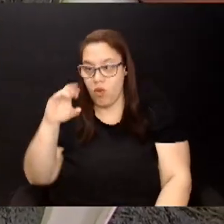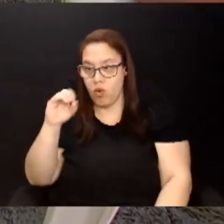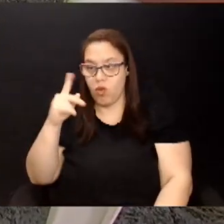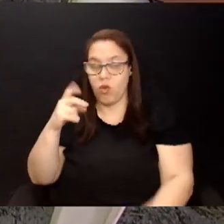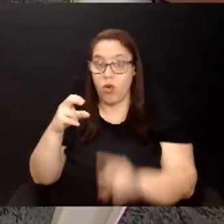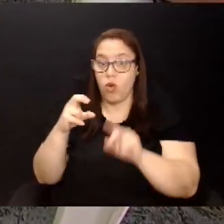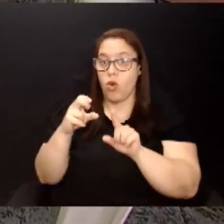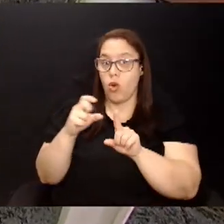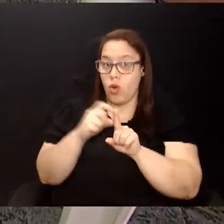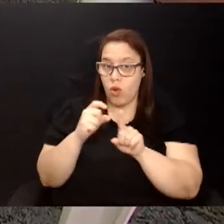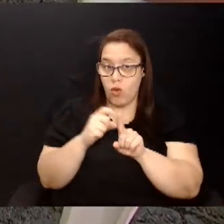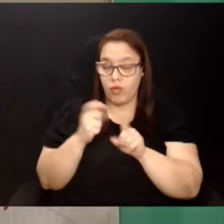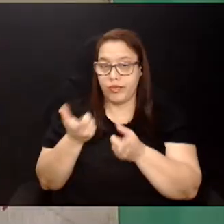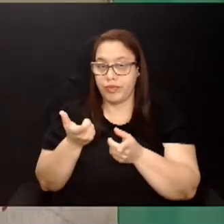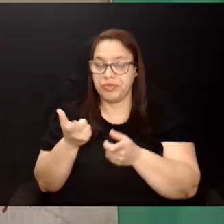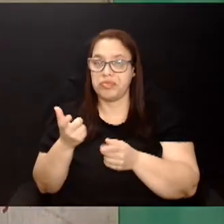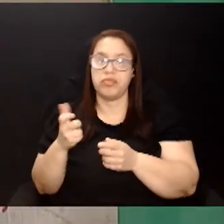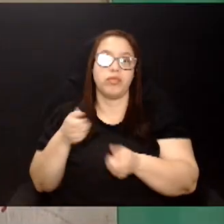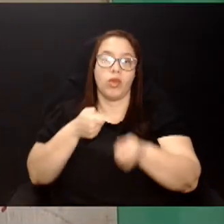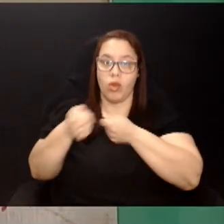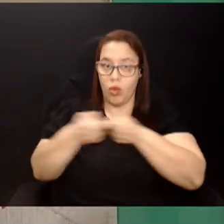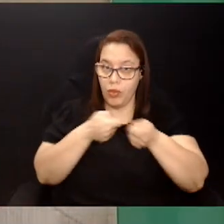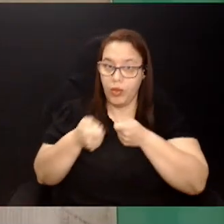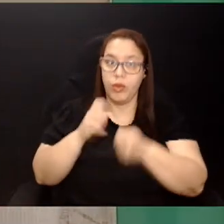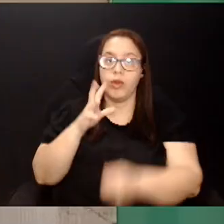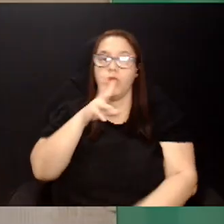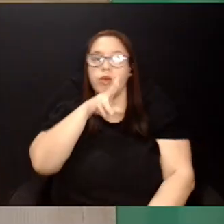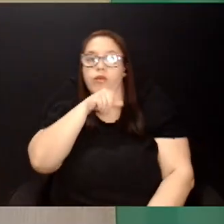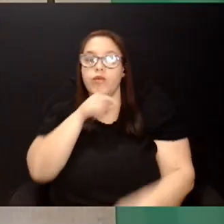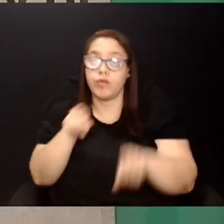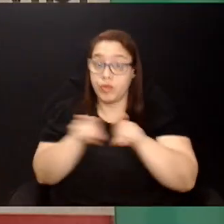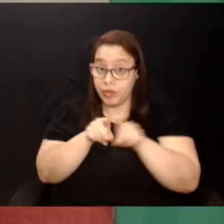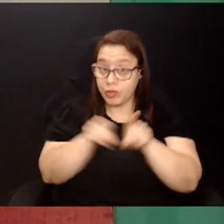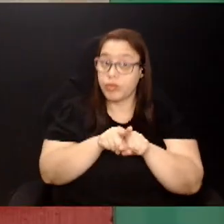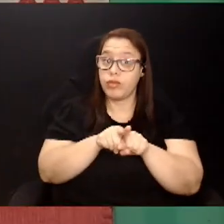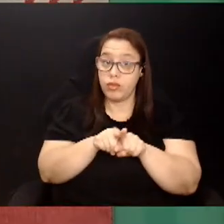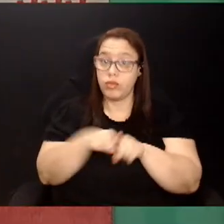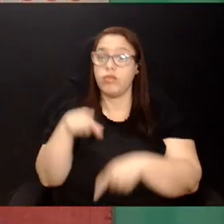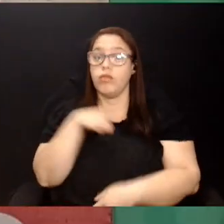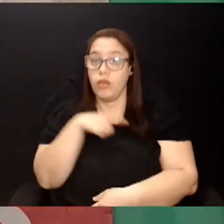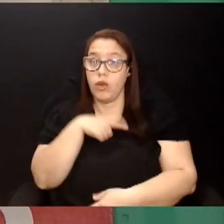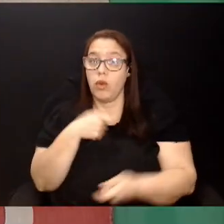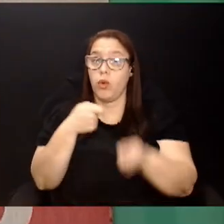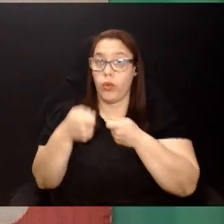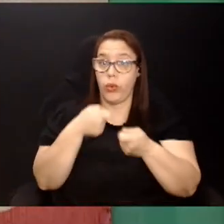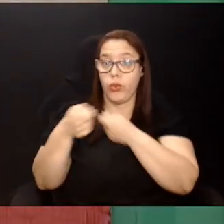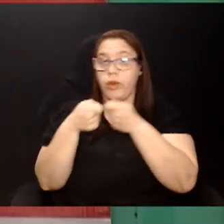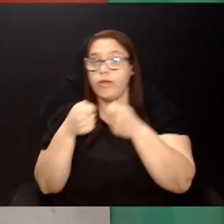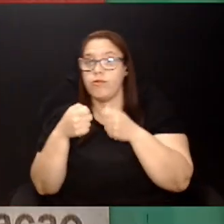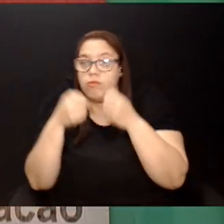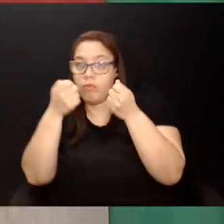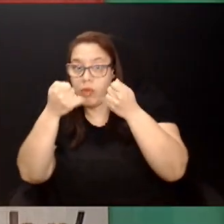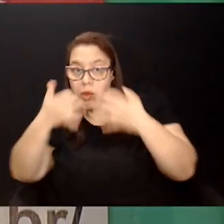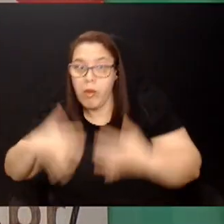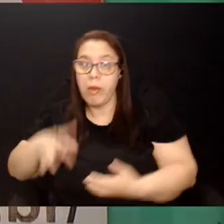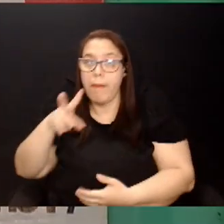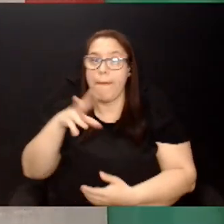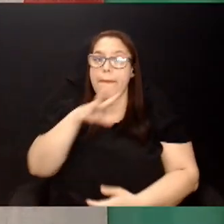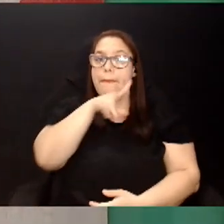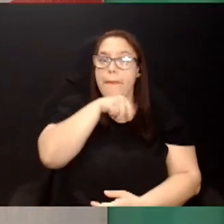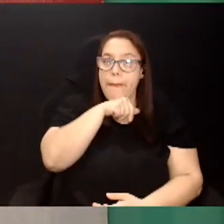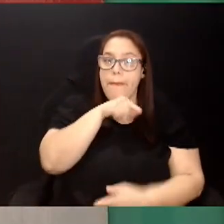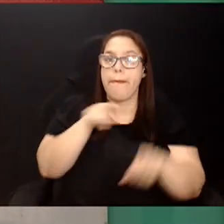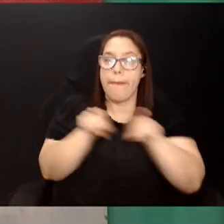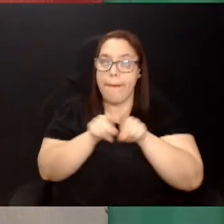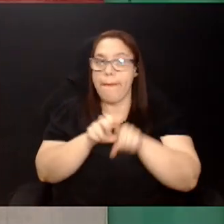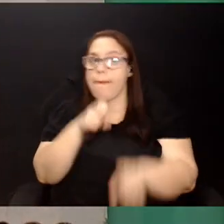animal. É para você controlar o animal e a gente também tem um controle aqui, o histórico do animal através do chip. Ou quando o